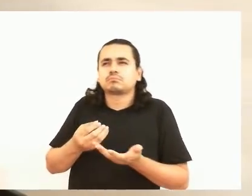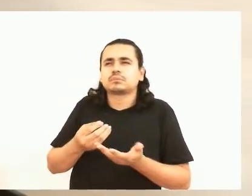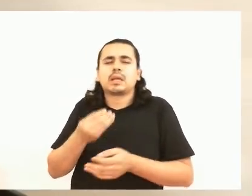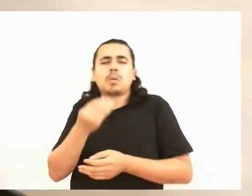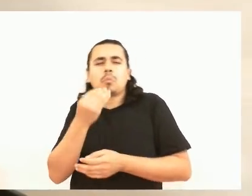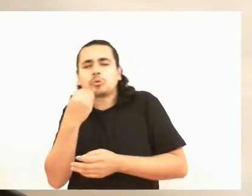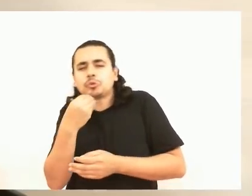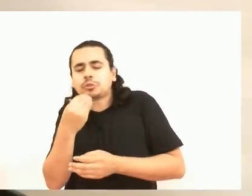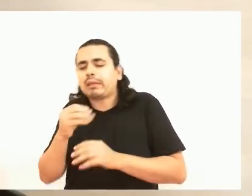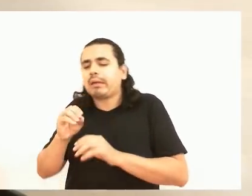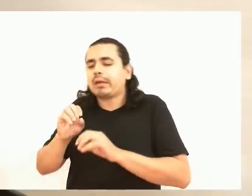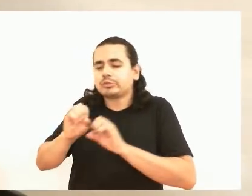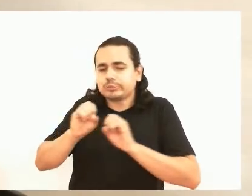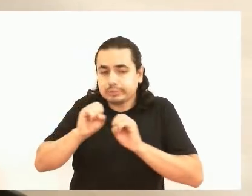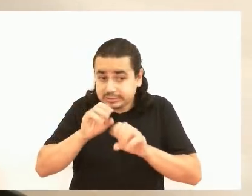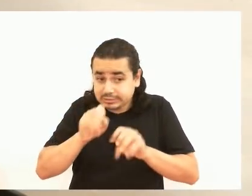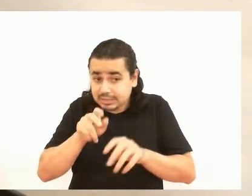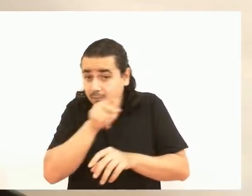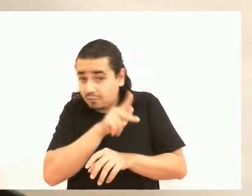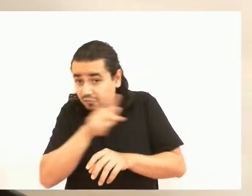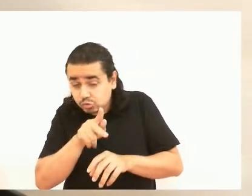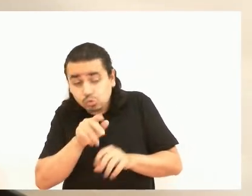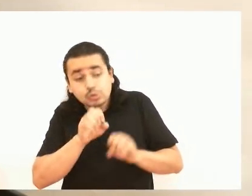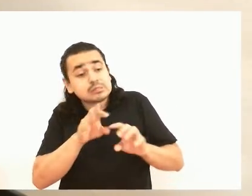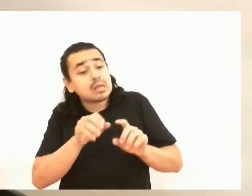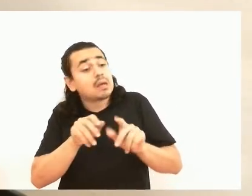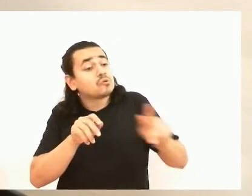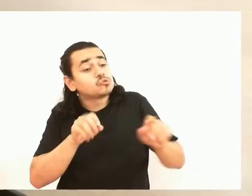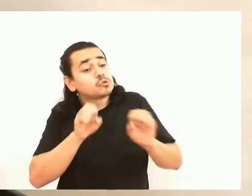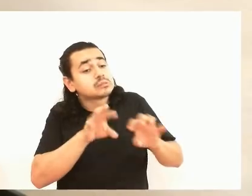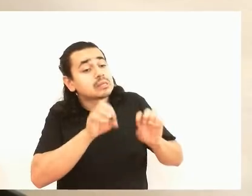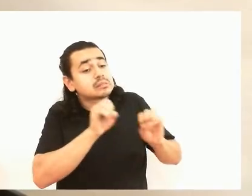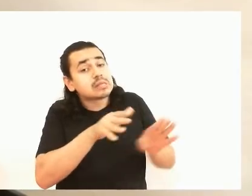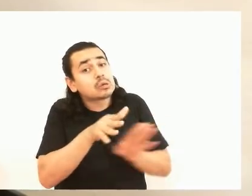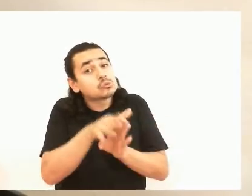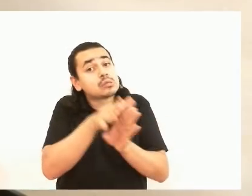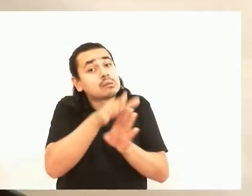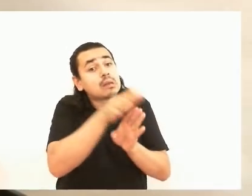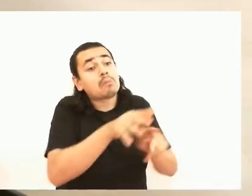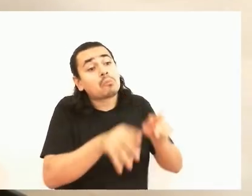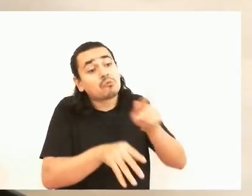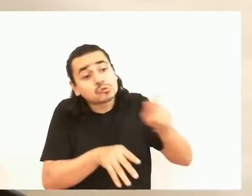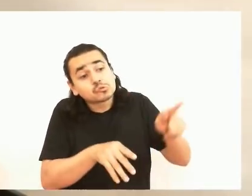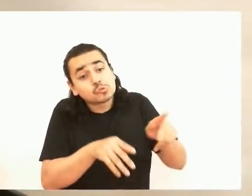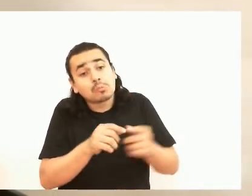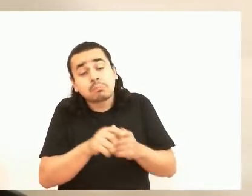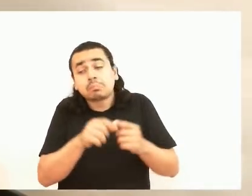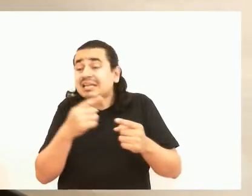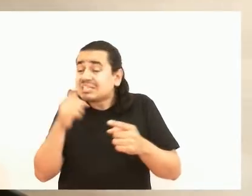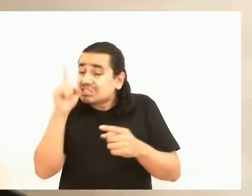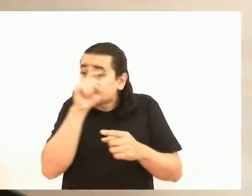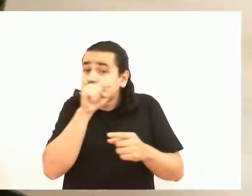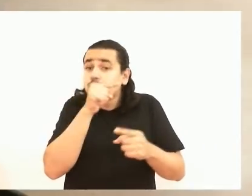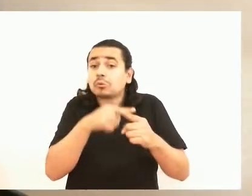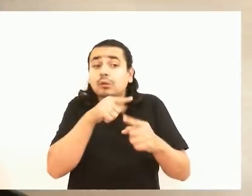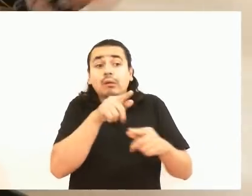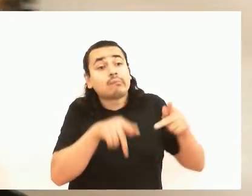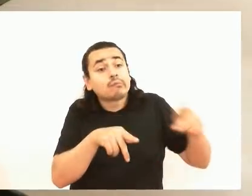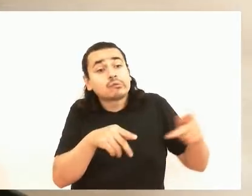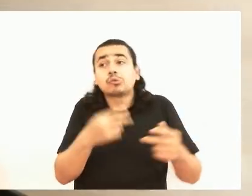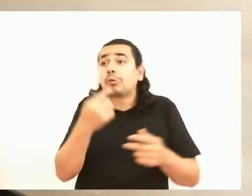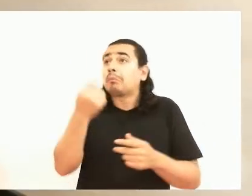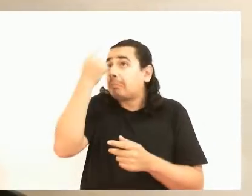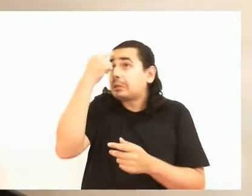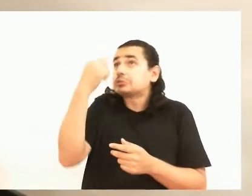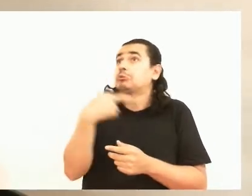aula para educadores é muita lamentação porque é muito difícil não pode isso não pode aquilo não pode isso não pode aquilo